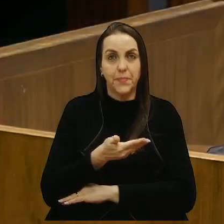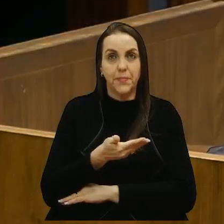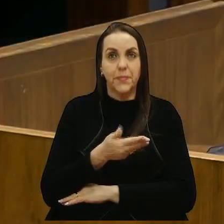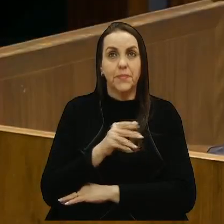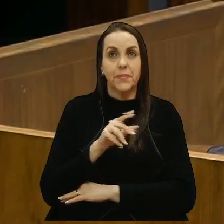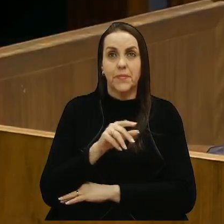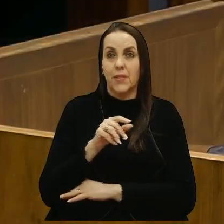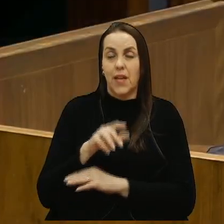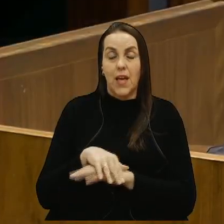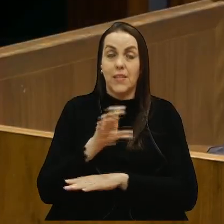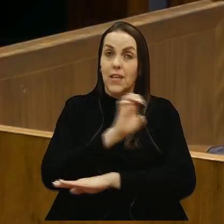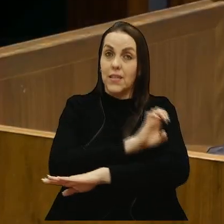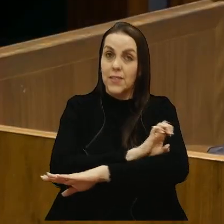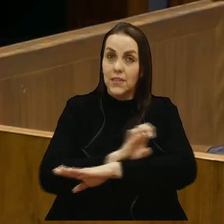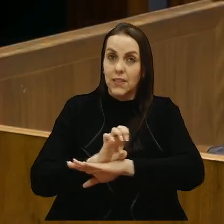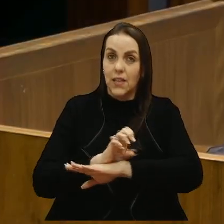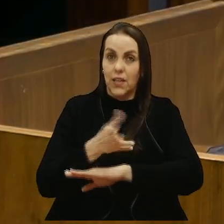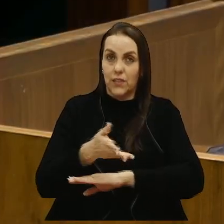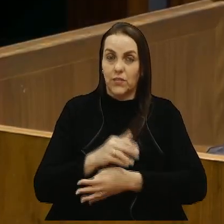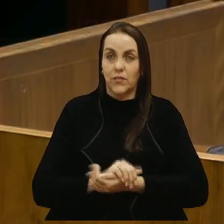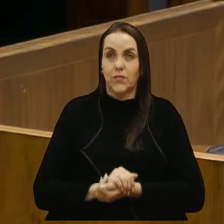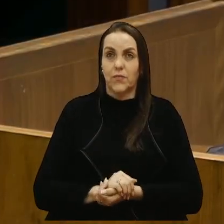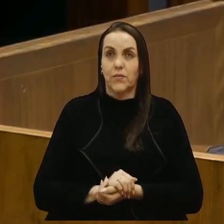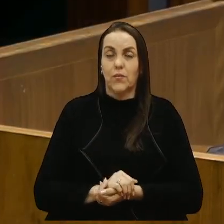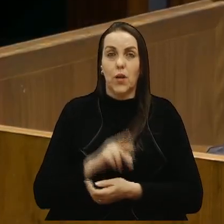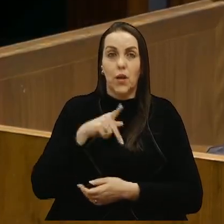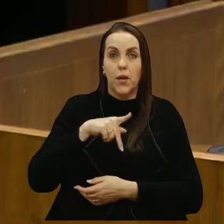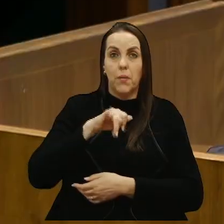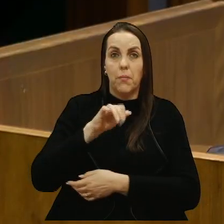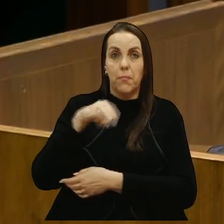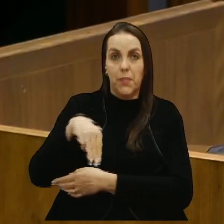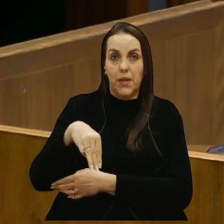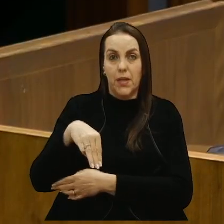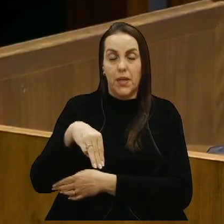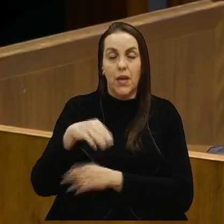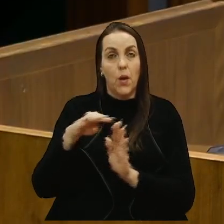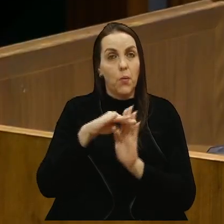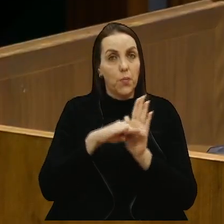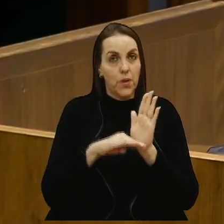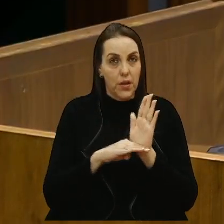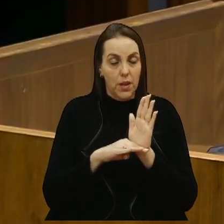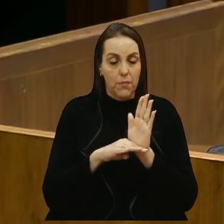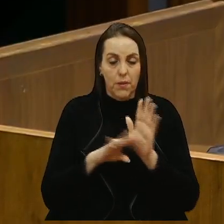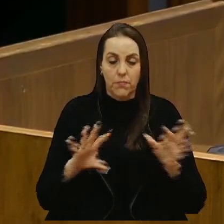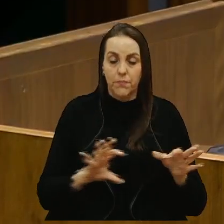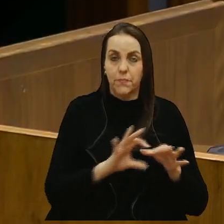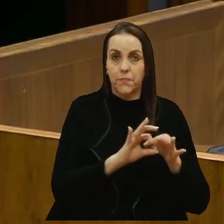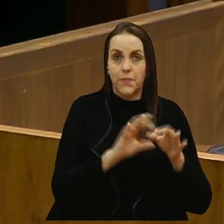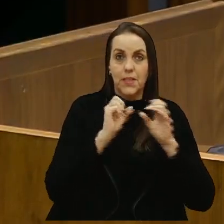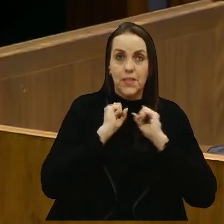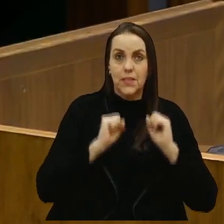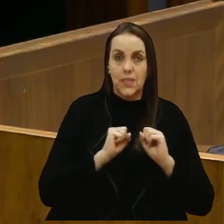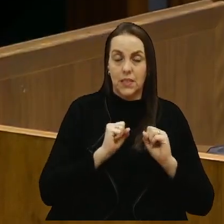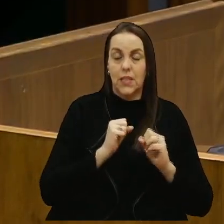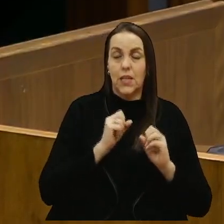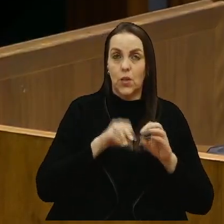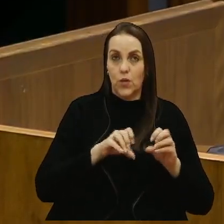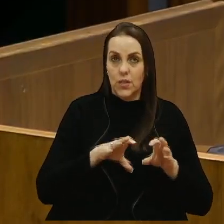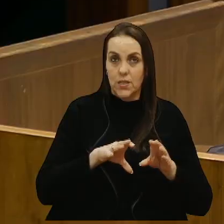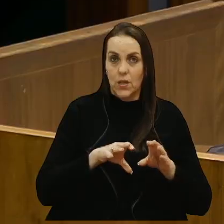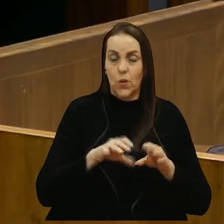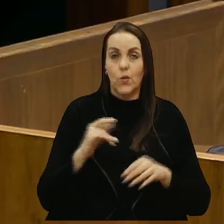são estagiárias. O PIM é um programa que junta a Secretaria da Educação, a Secretaria